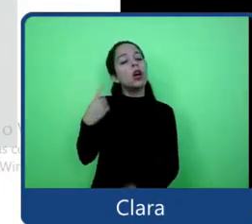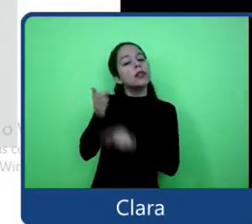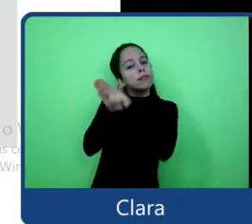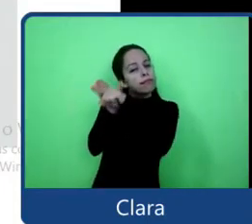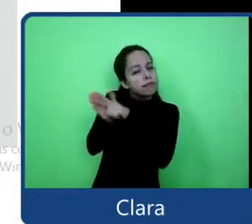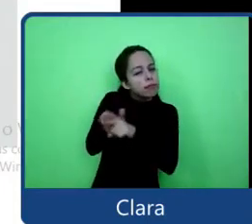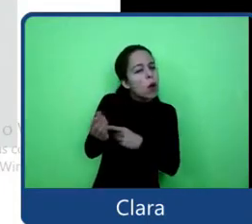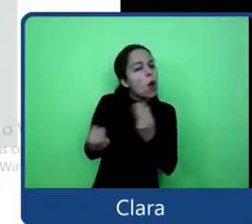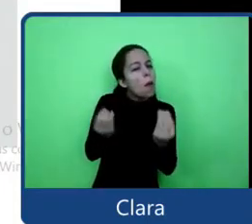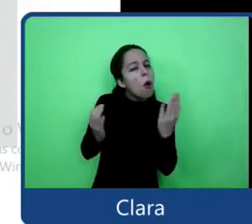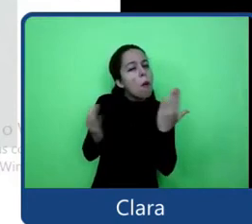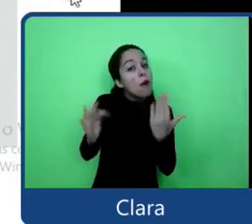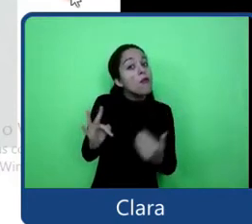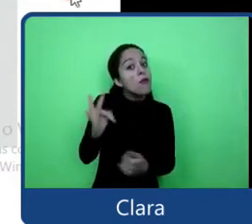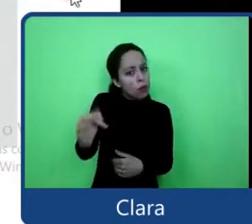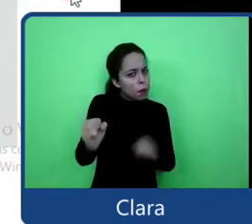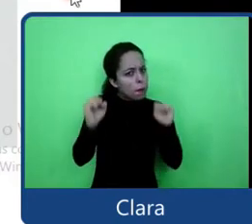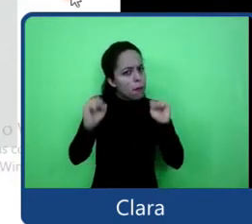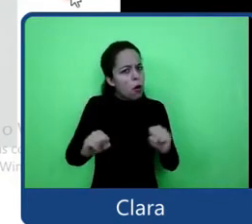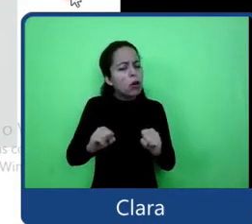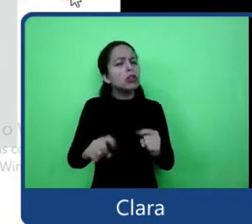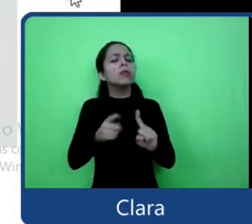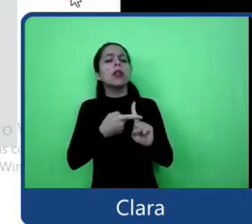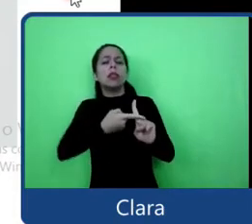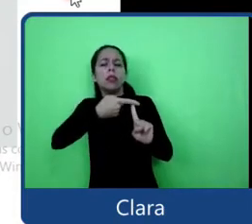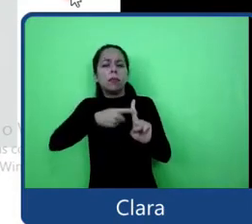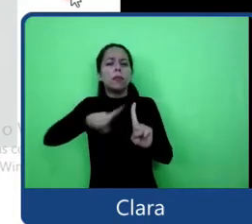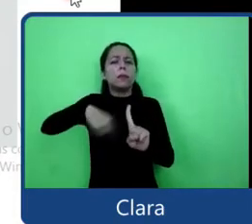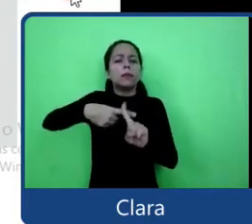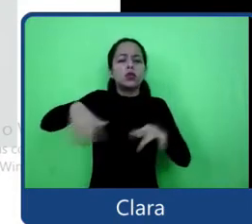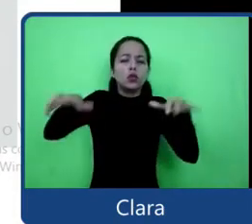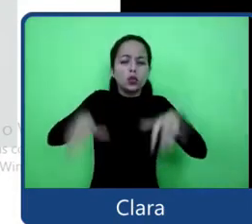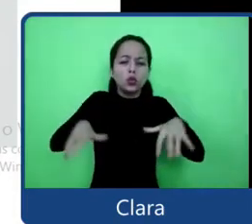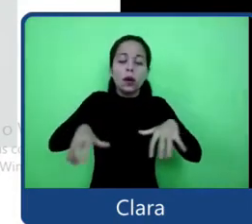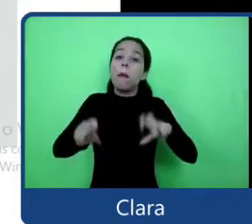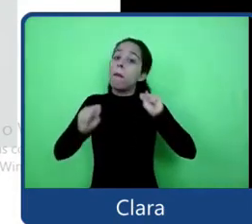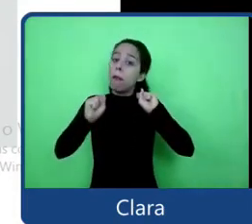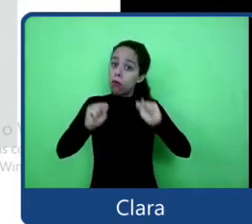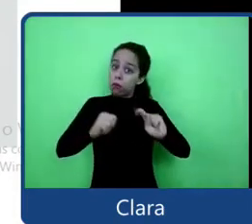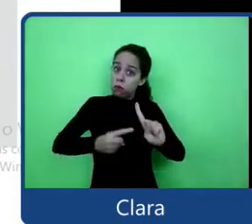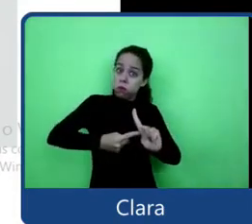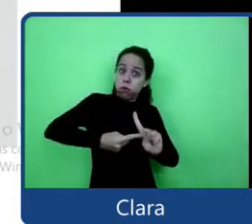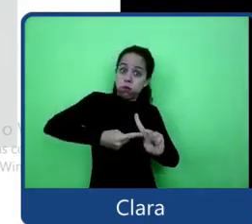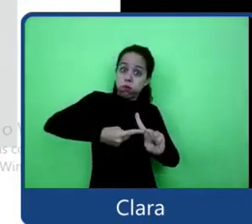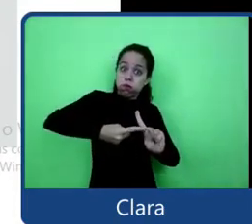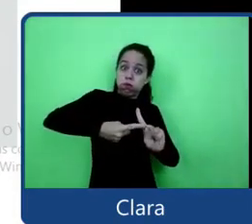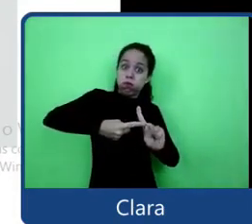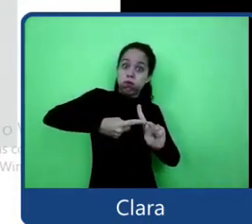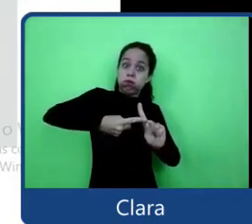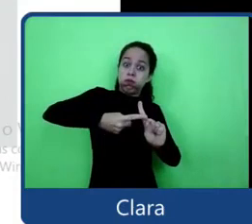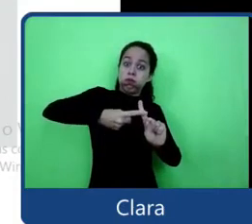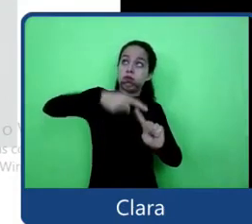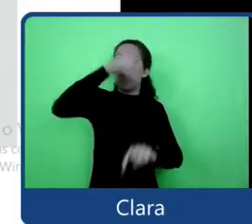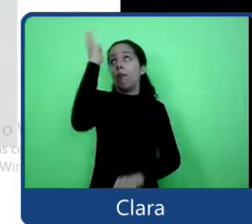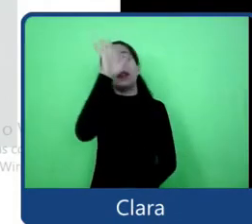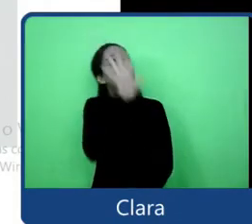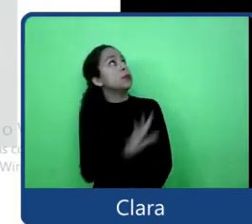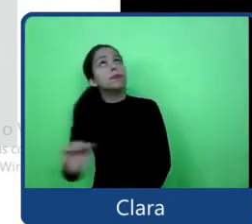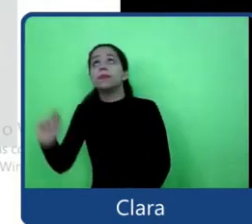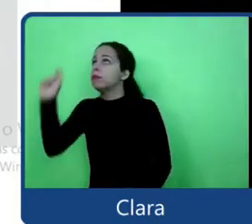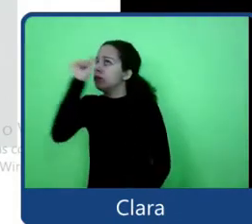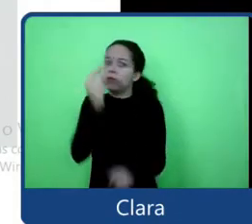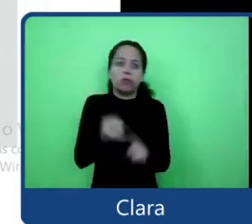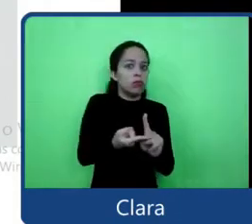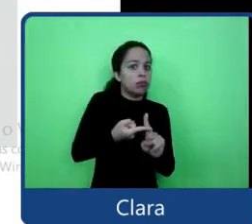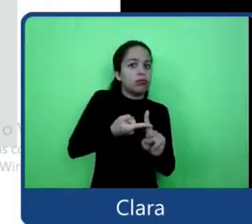com a precipitação. Então, a gente tem uma tendência de aumento da temperatura em todas as regiões. Em relação à